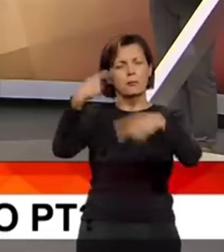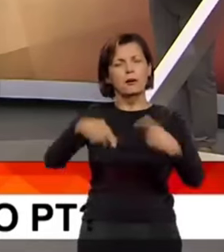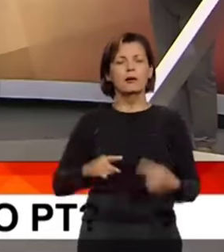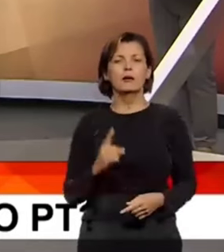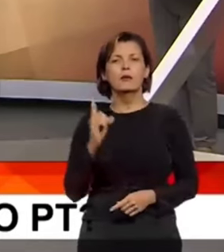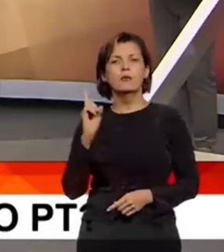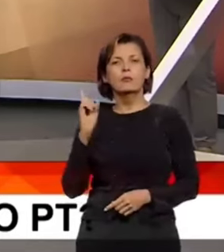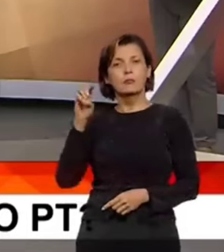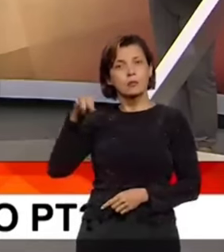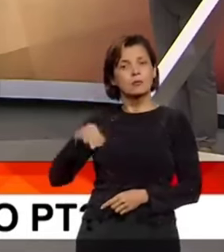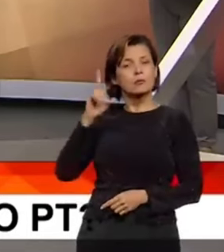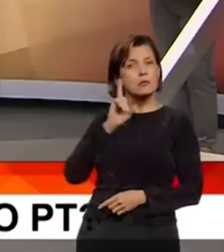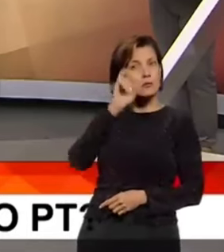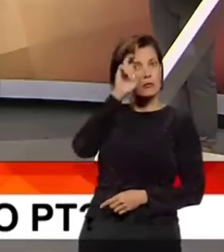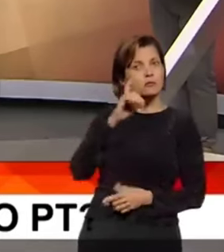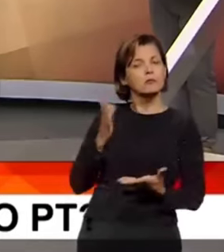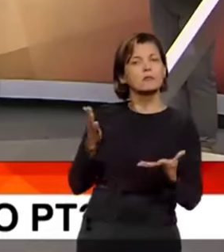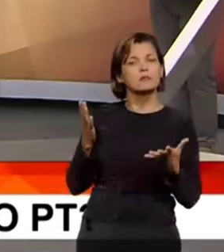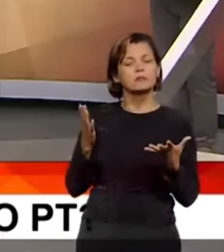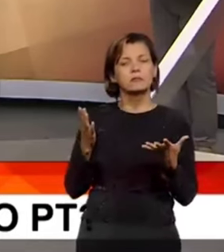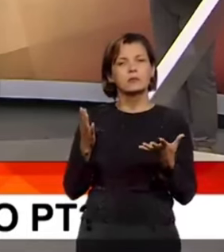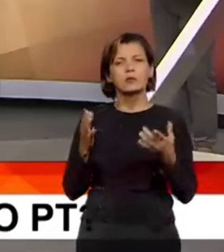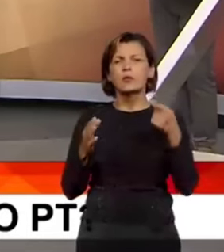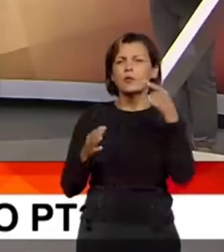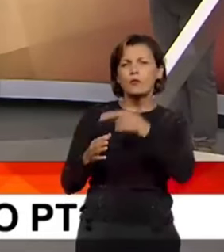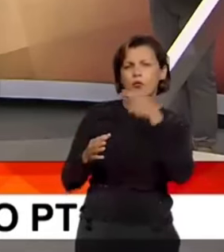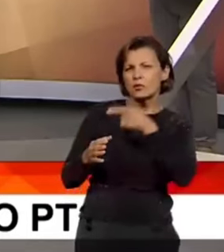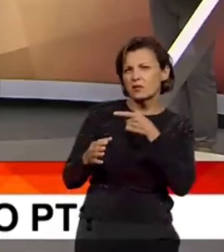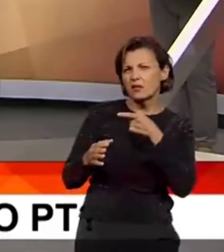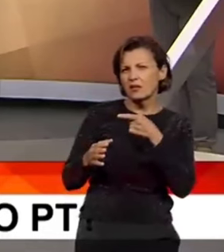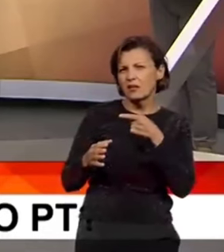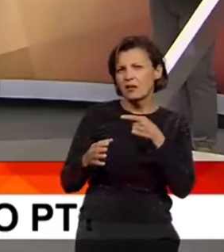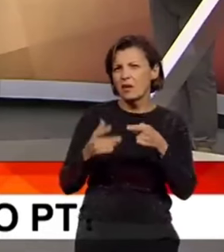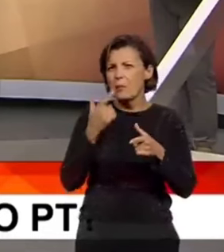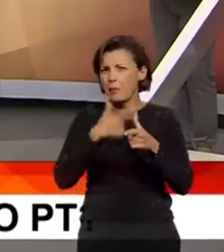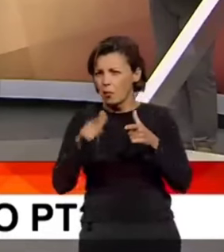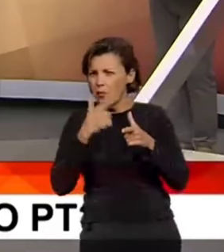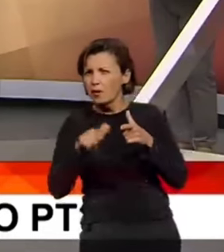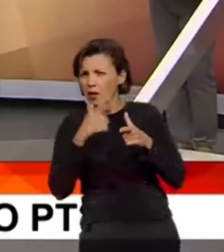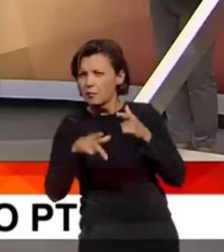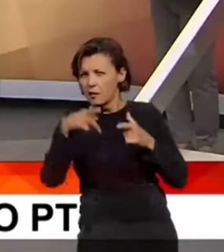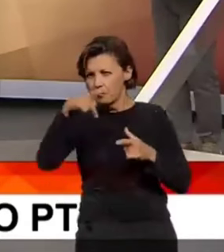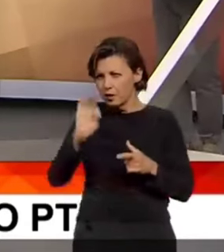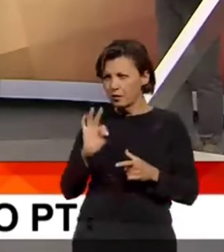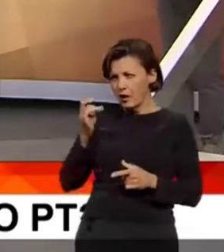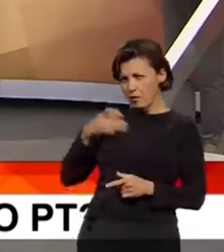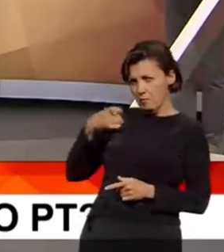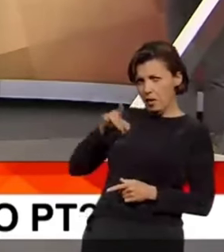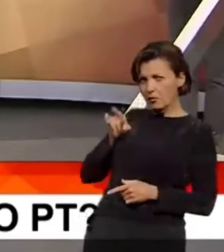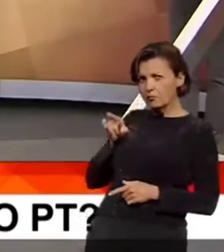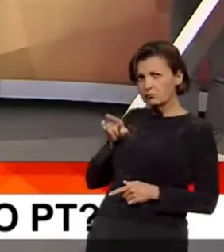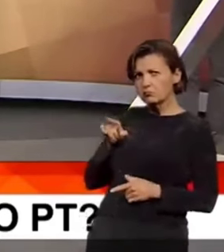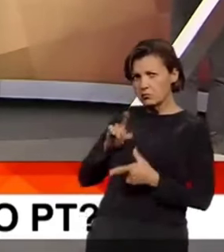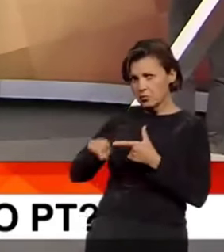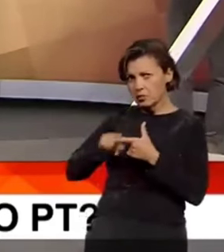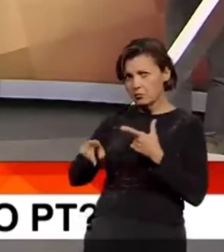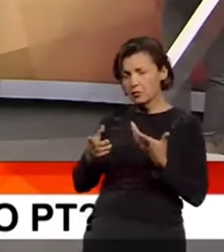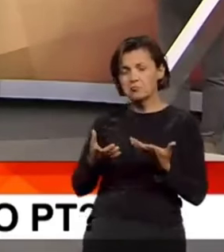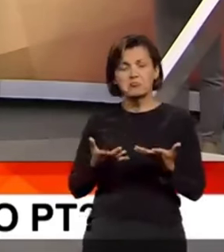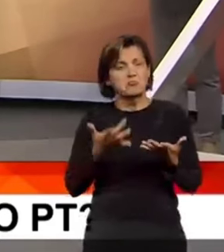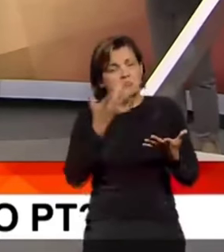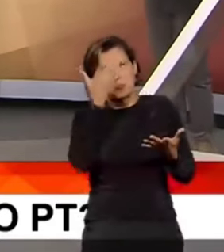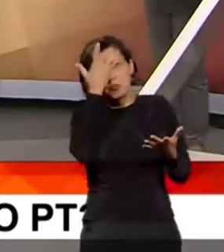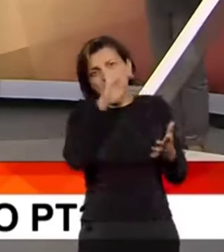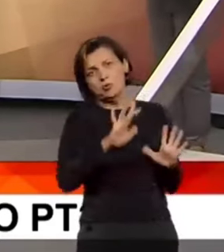um minuto para você Pablo você se considera uma ameaça para o PT o PT tem medo de Pablo